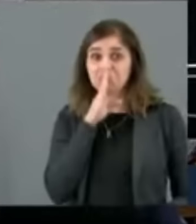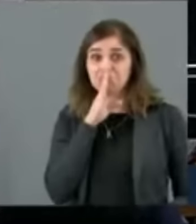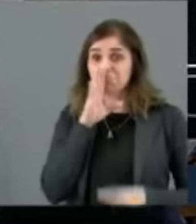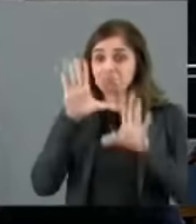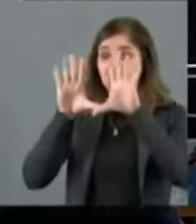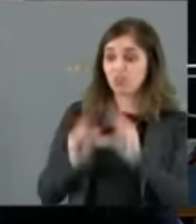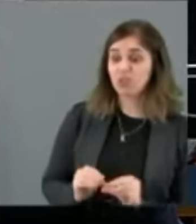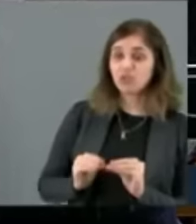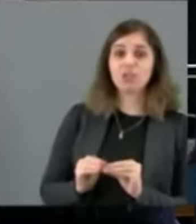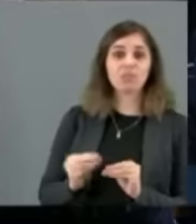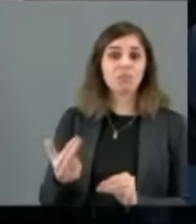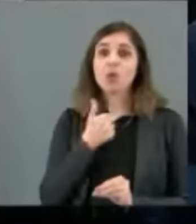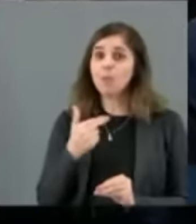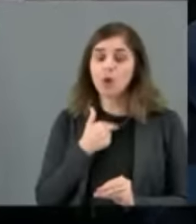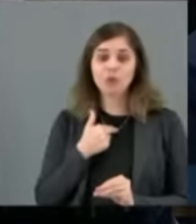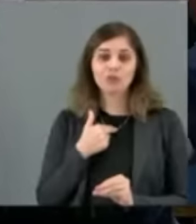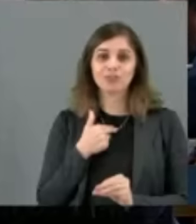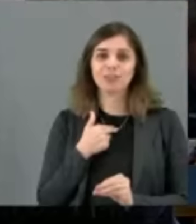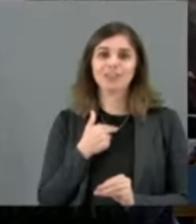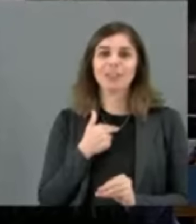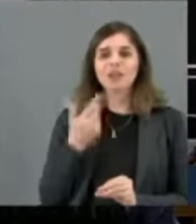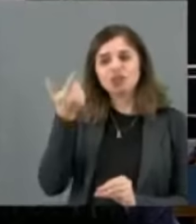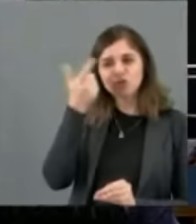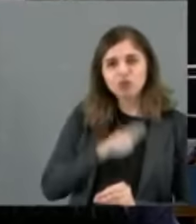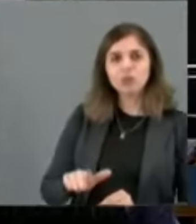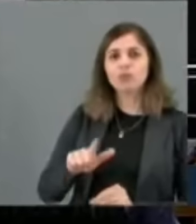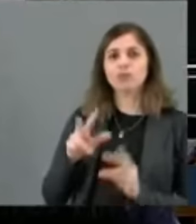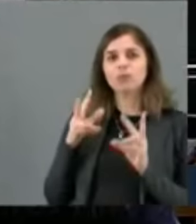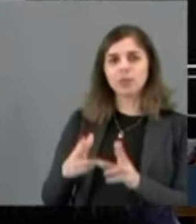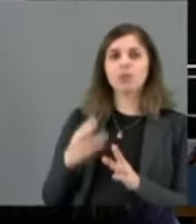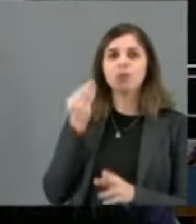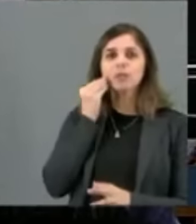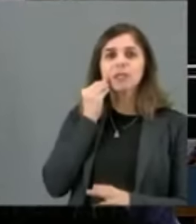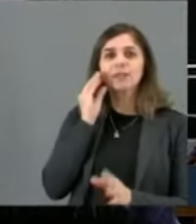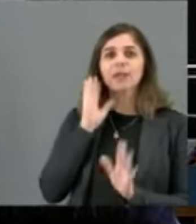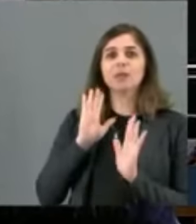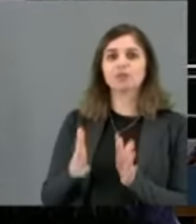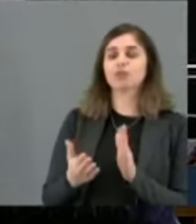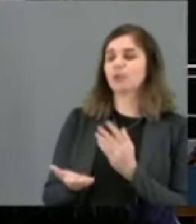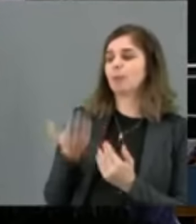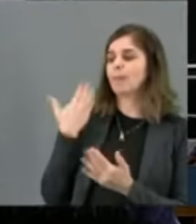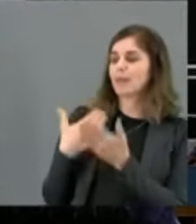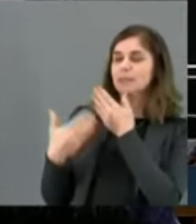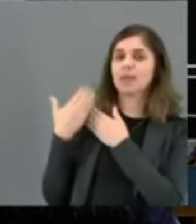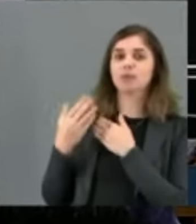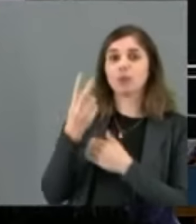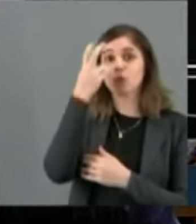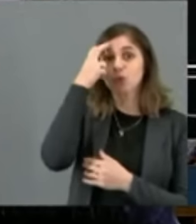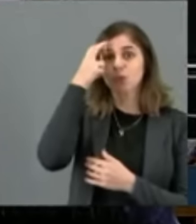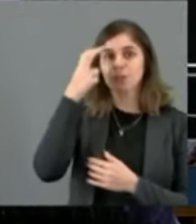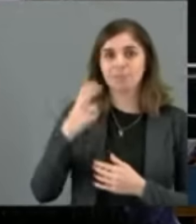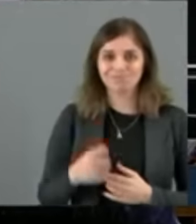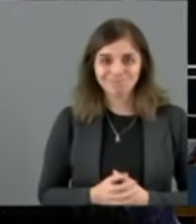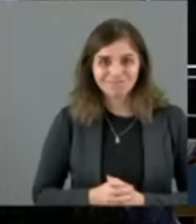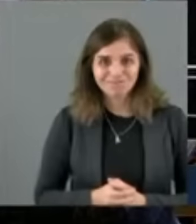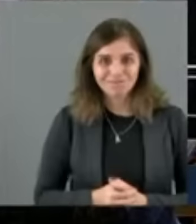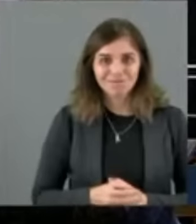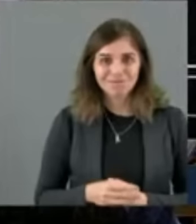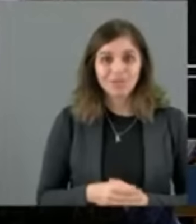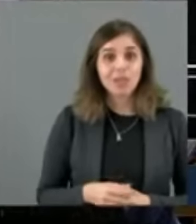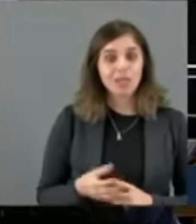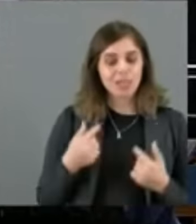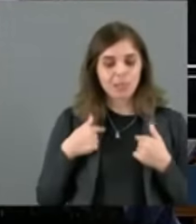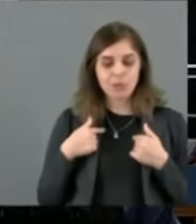sufocar, não vão censurar, mais uma vez, como tentaram fazer com a cultura. Porque a cultura é essa. Eu que venho de uma